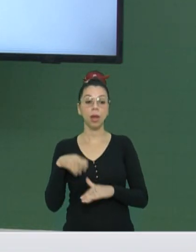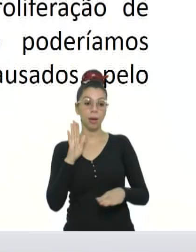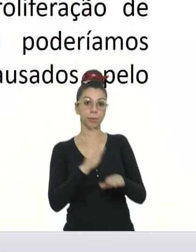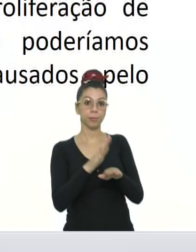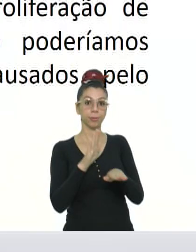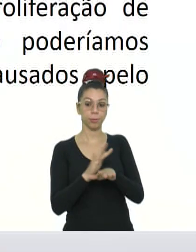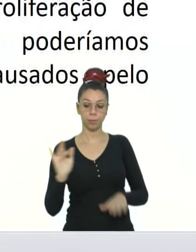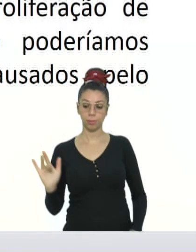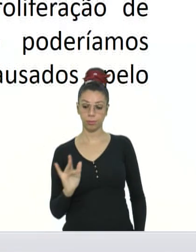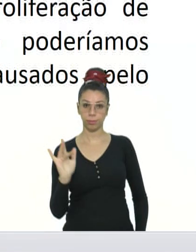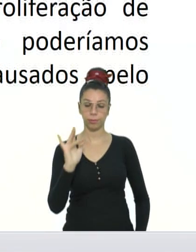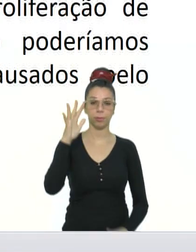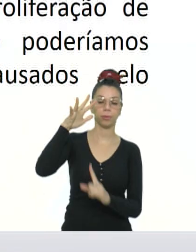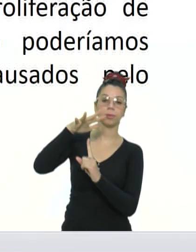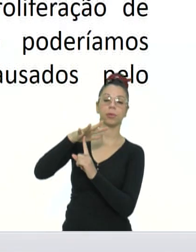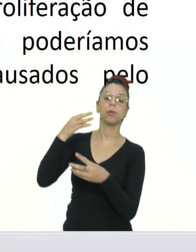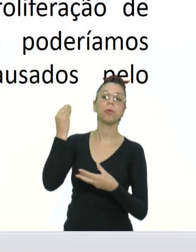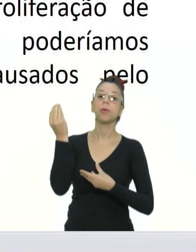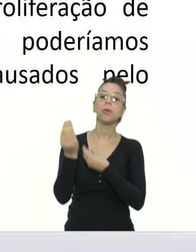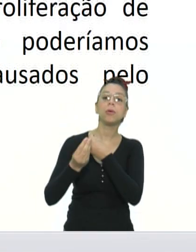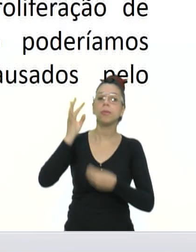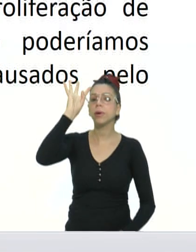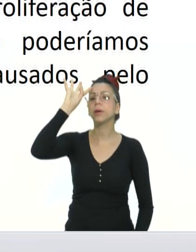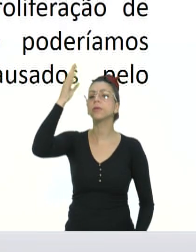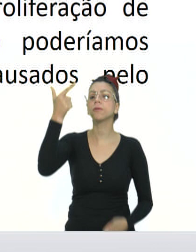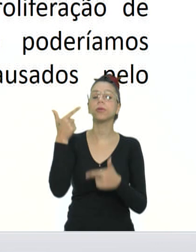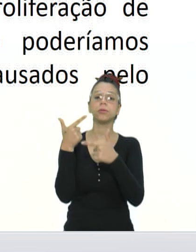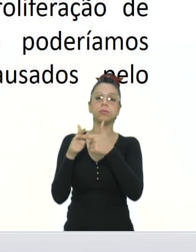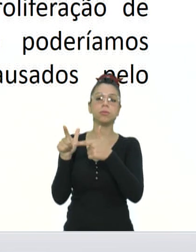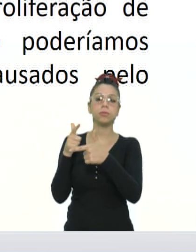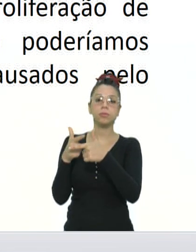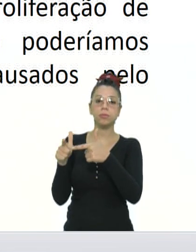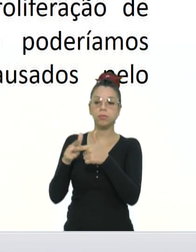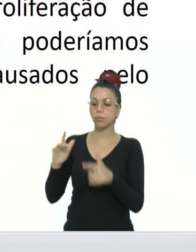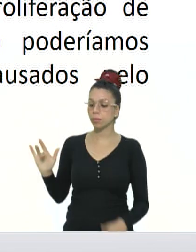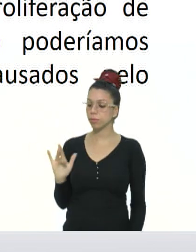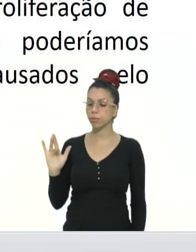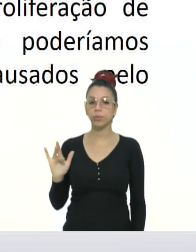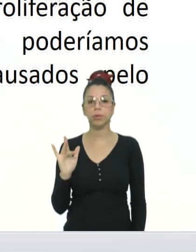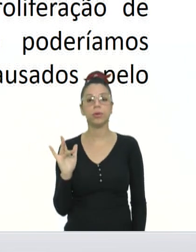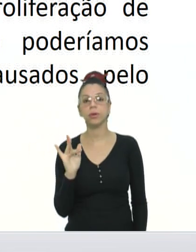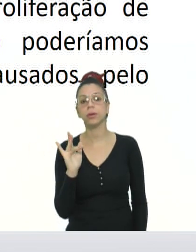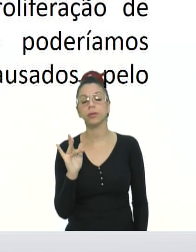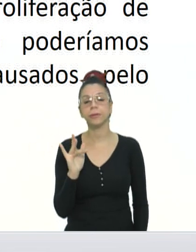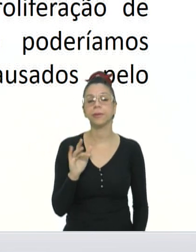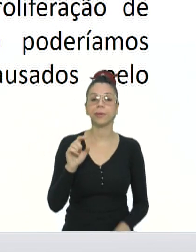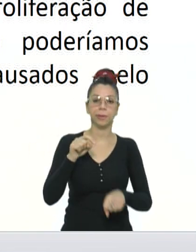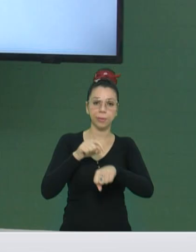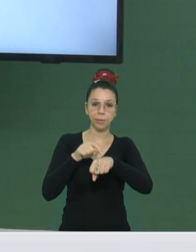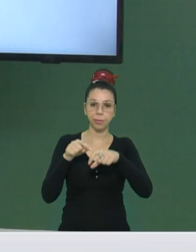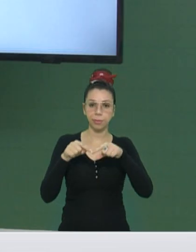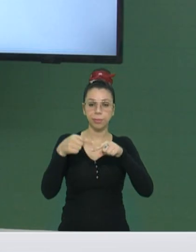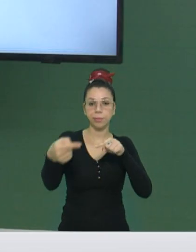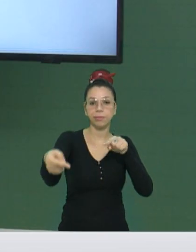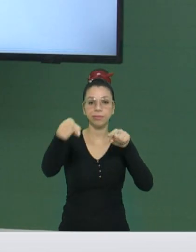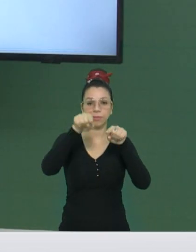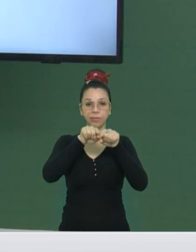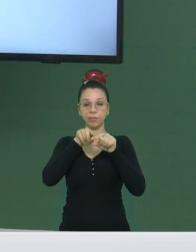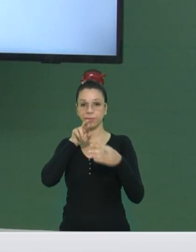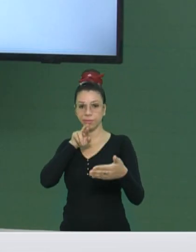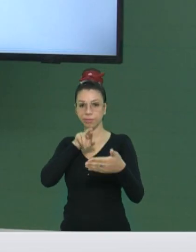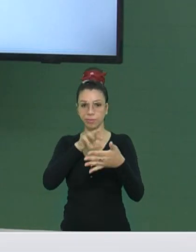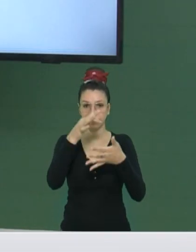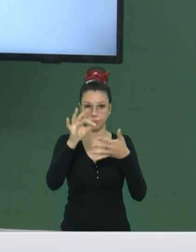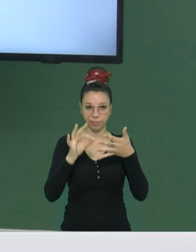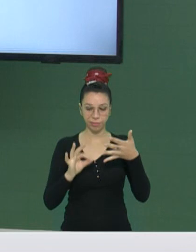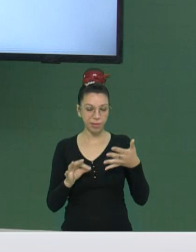no Paraná. Como poderíamos resolver os problemas causados pelo Aedes aegypti? eu deixo um tempinho para você e já volto para a gente